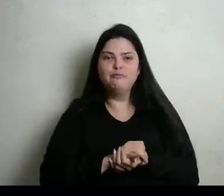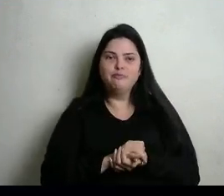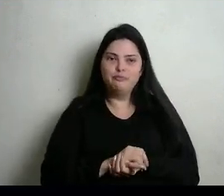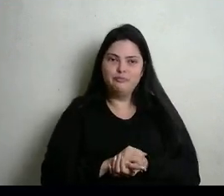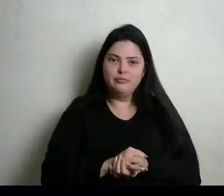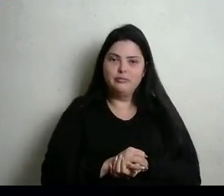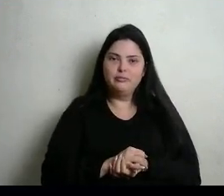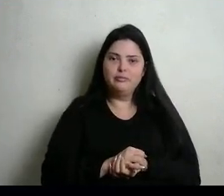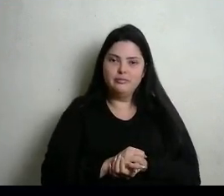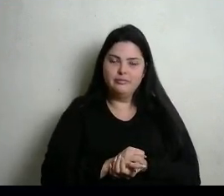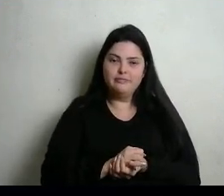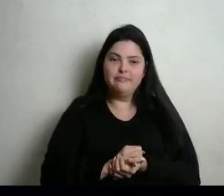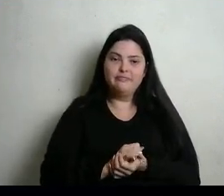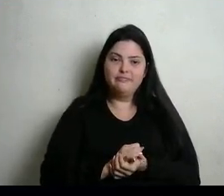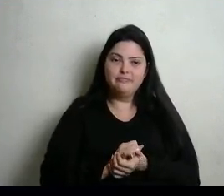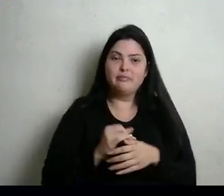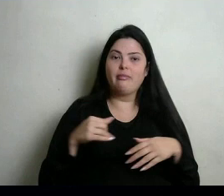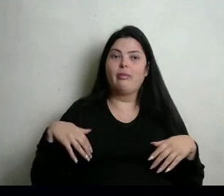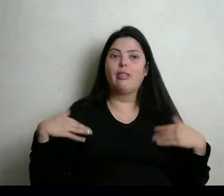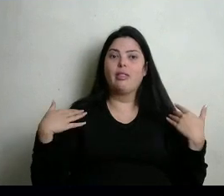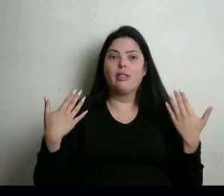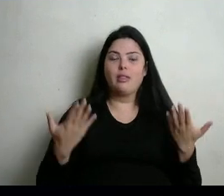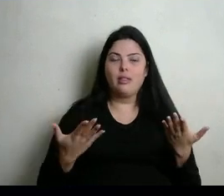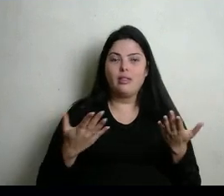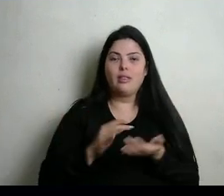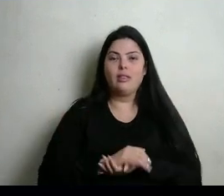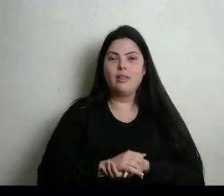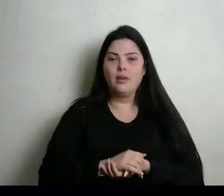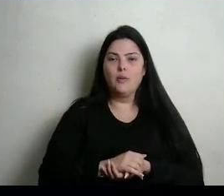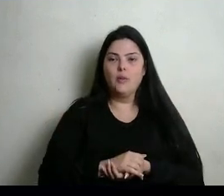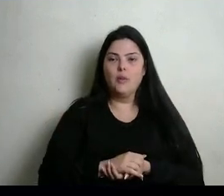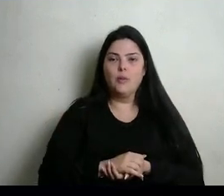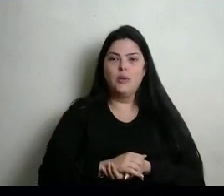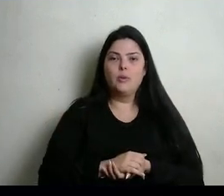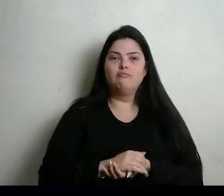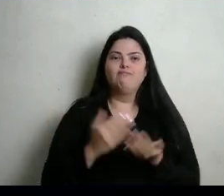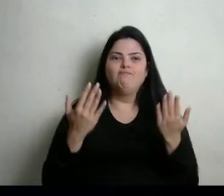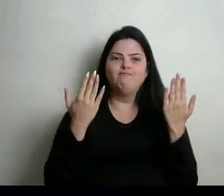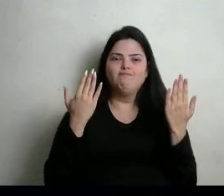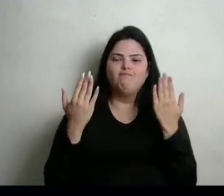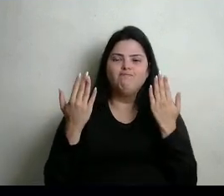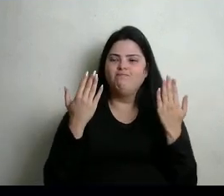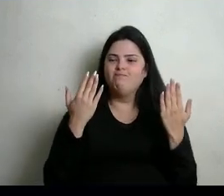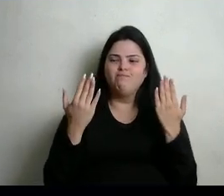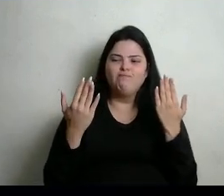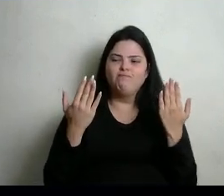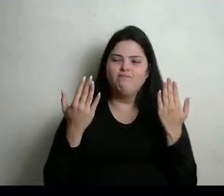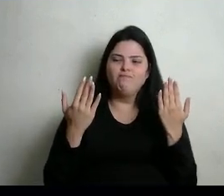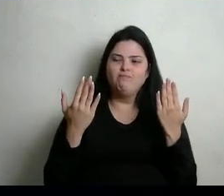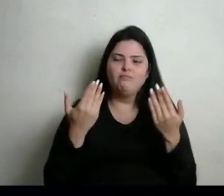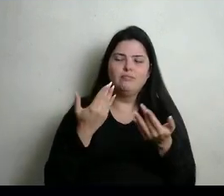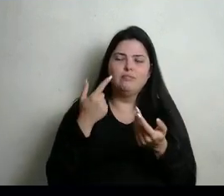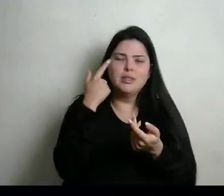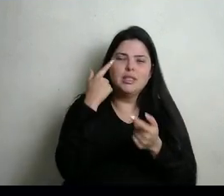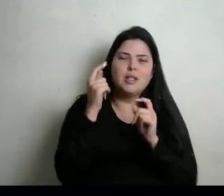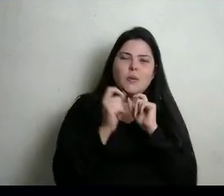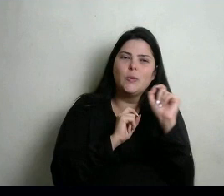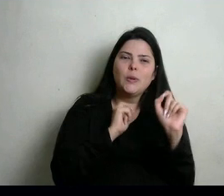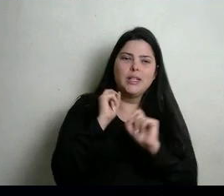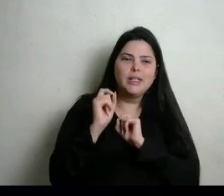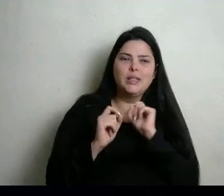E aí, quando eu comparei, eu comecei a pensar assim,